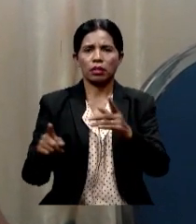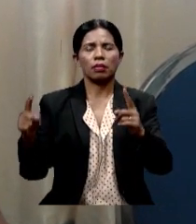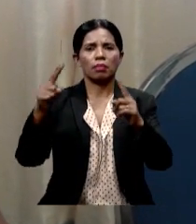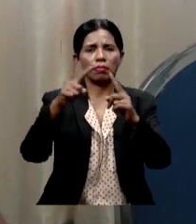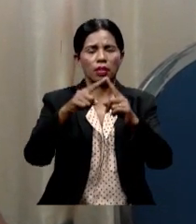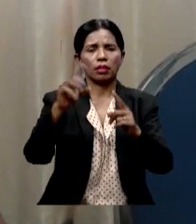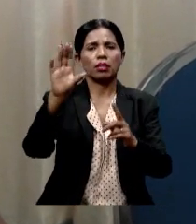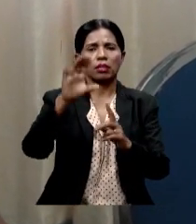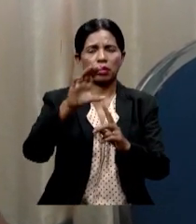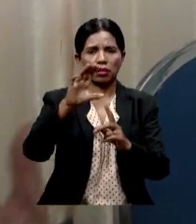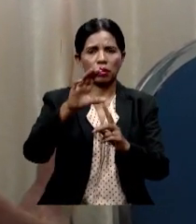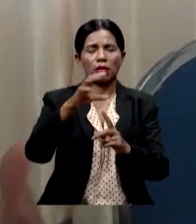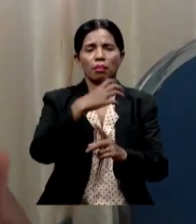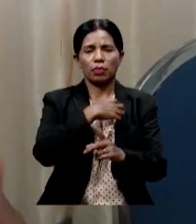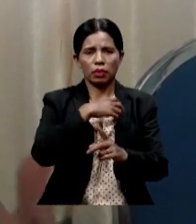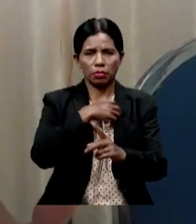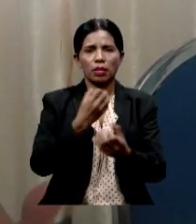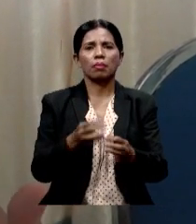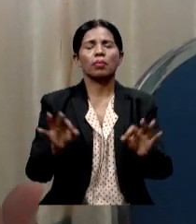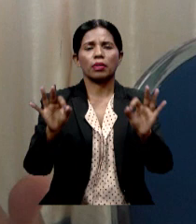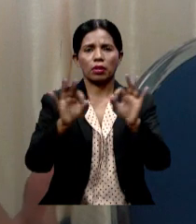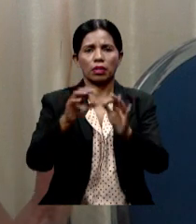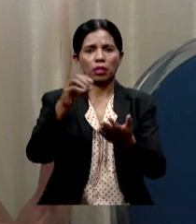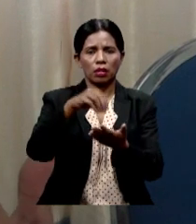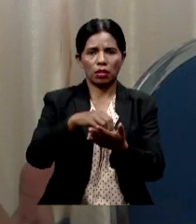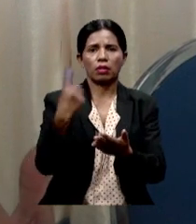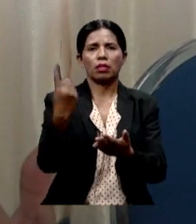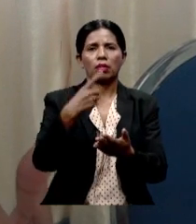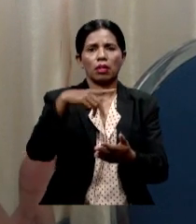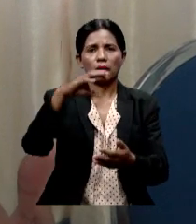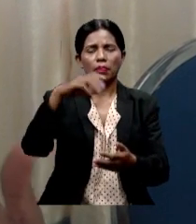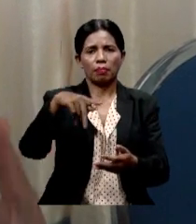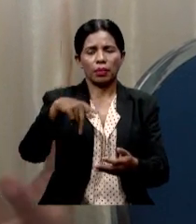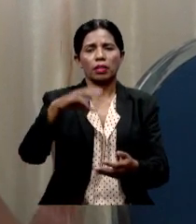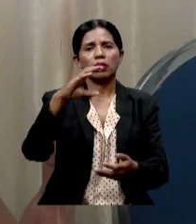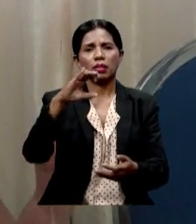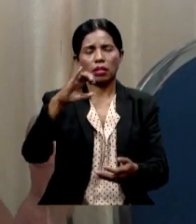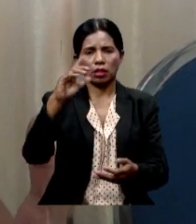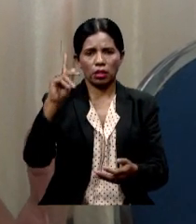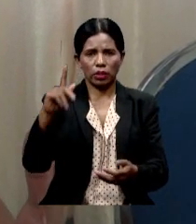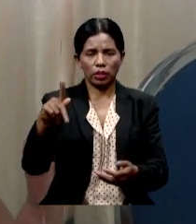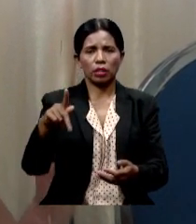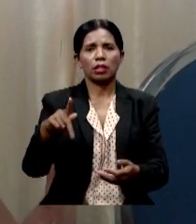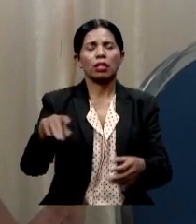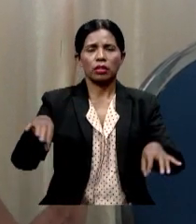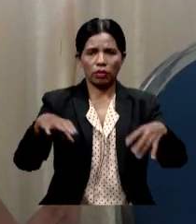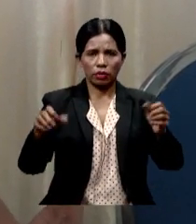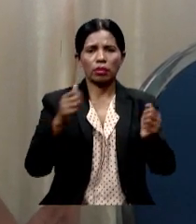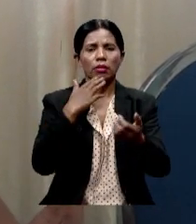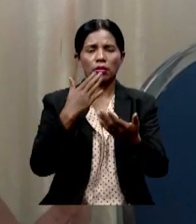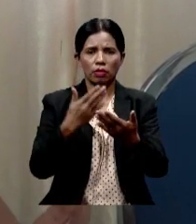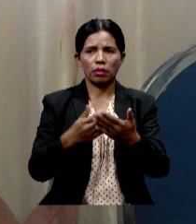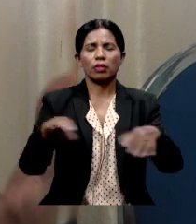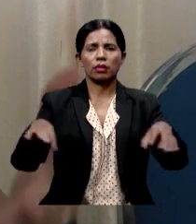comando geral ni ocos, mas é importante ter garante na fata em psique ni serviço, né? Serviço ne ve que tem que